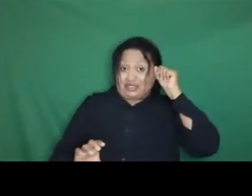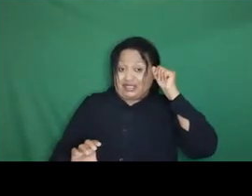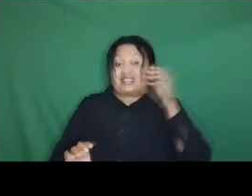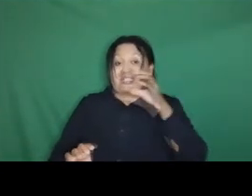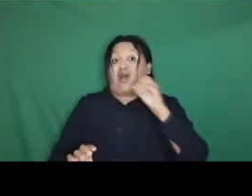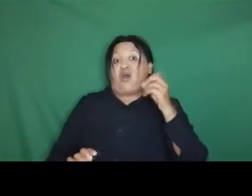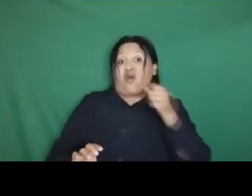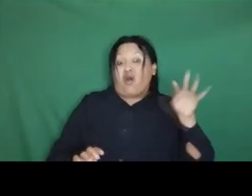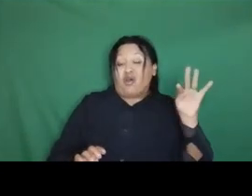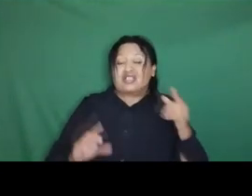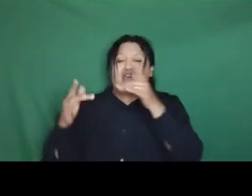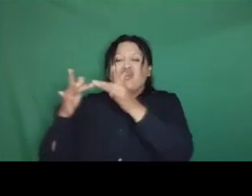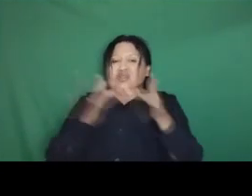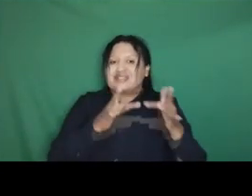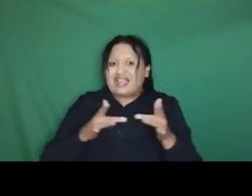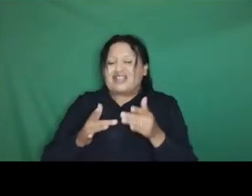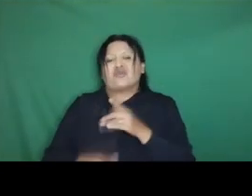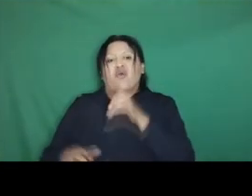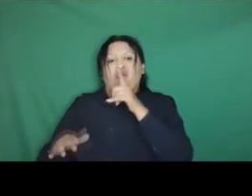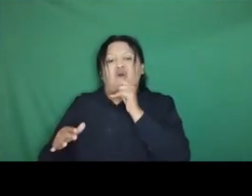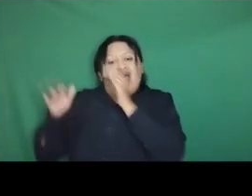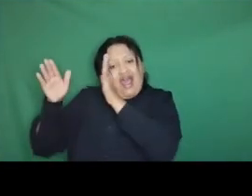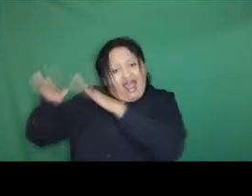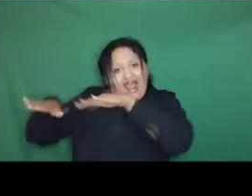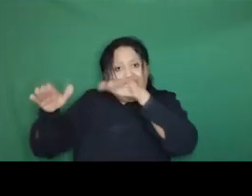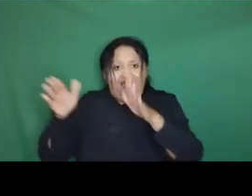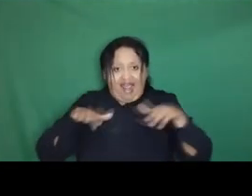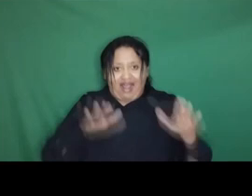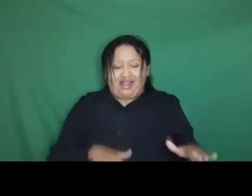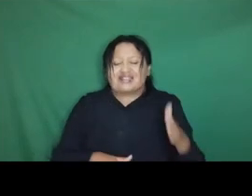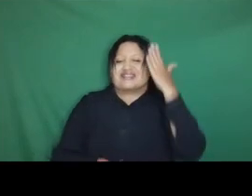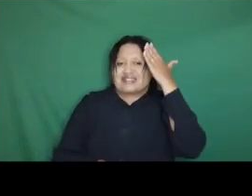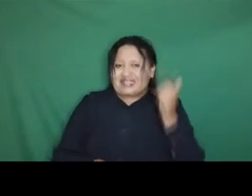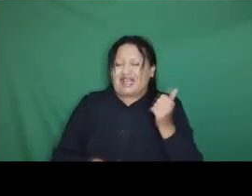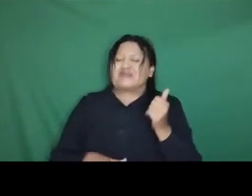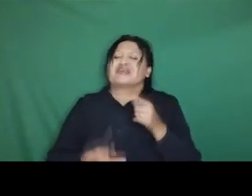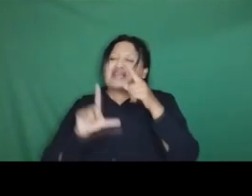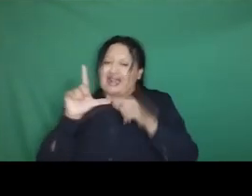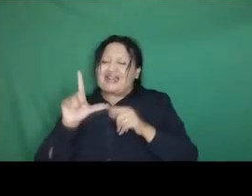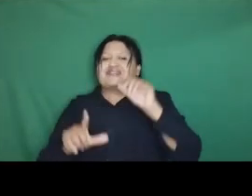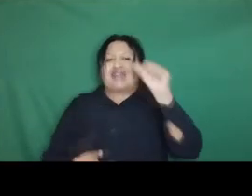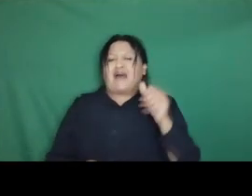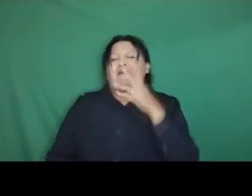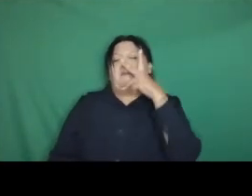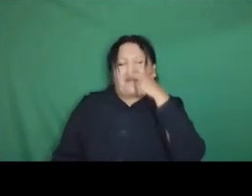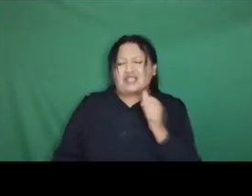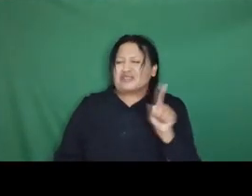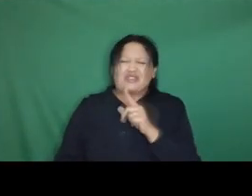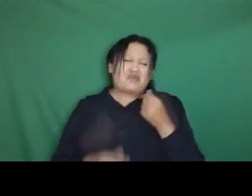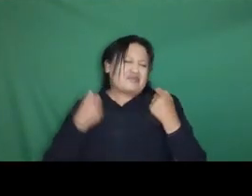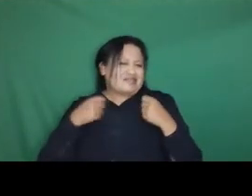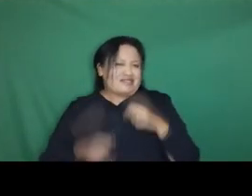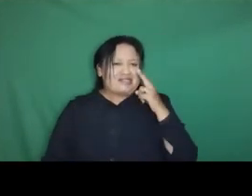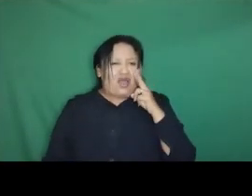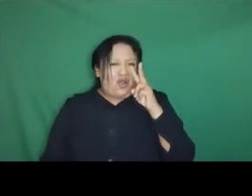né com uma oceano então a gente já sabe com a letra A mesmo sem olhar para o mapa com o conhecimento adquirido que não é